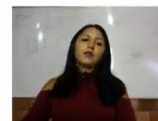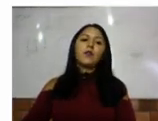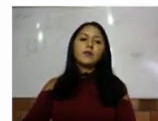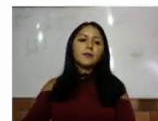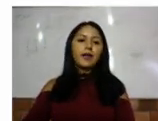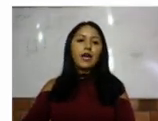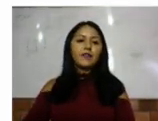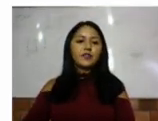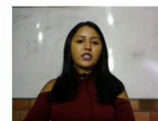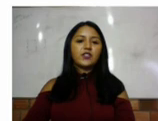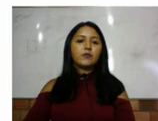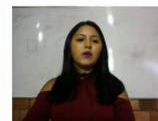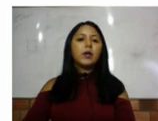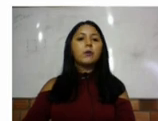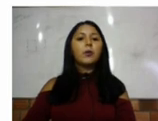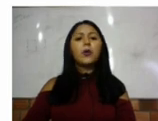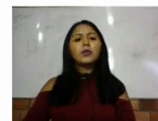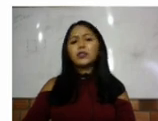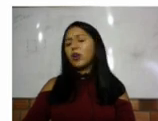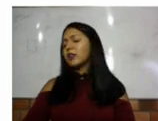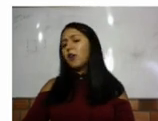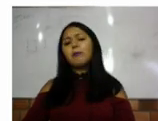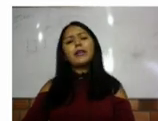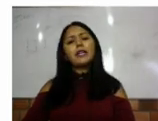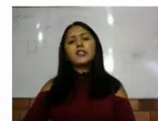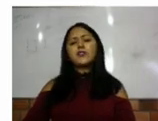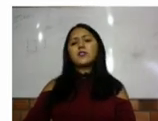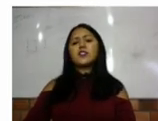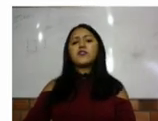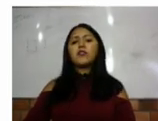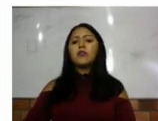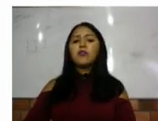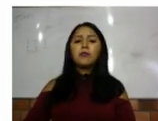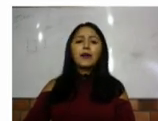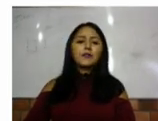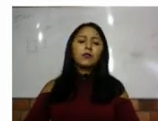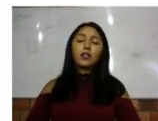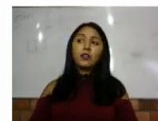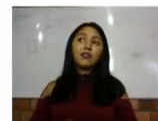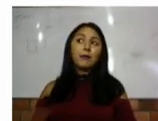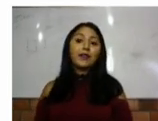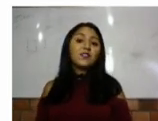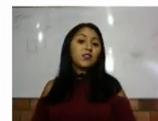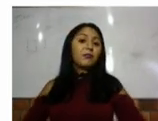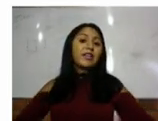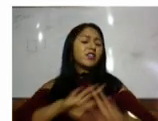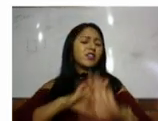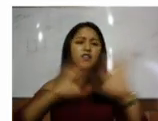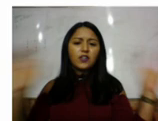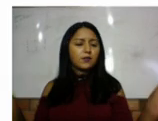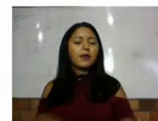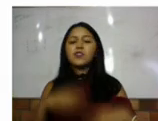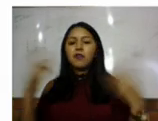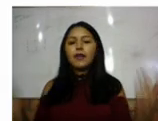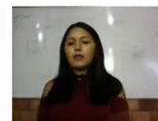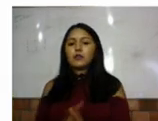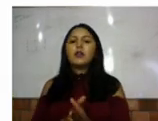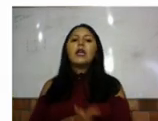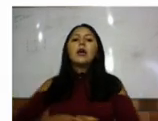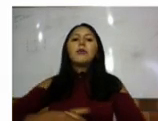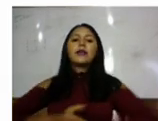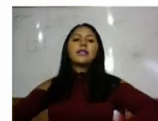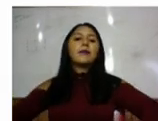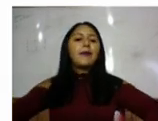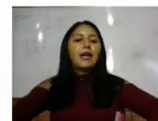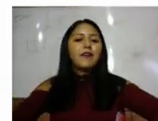ele feminino algumas palavras gente muda totalmente ou seja o masculino eo feminino são bem distintos bem